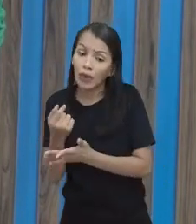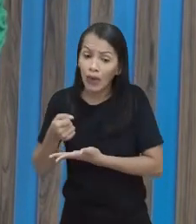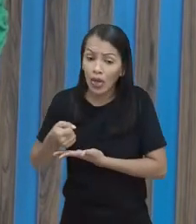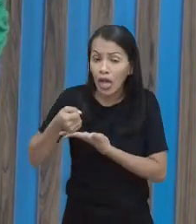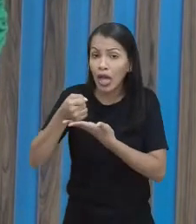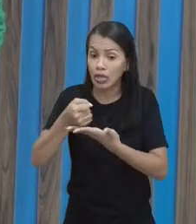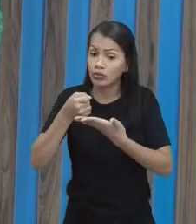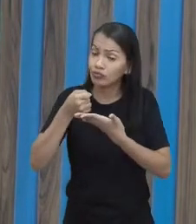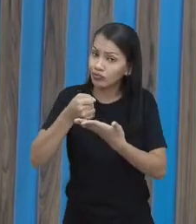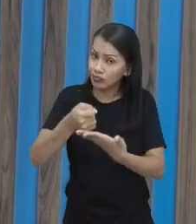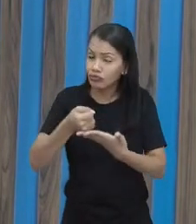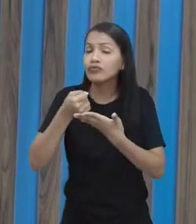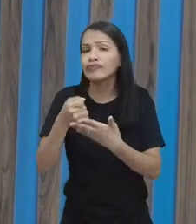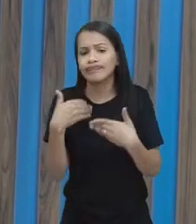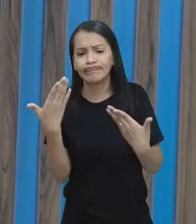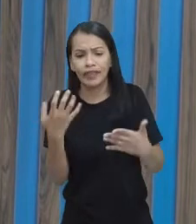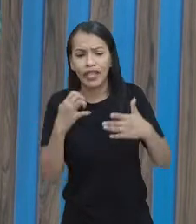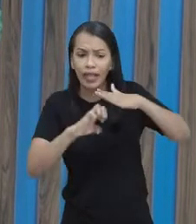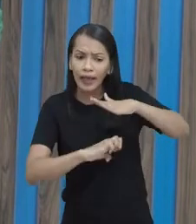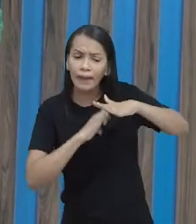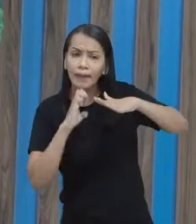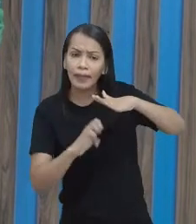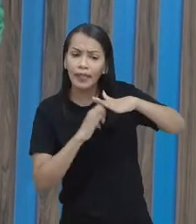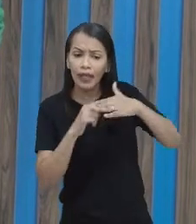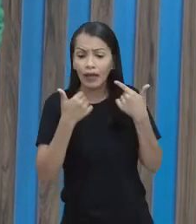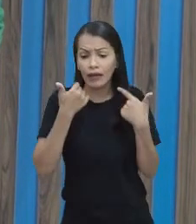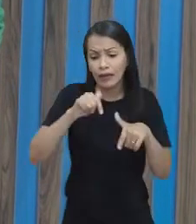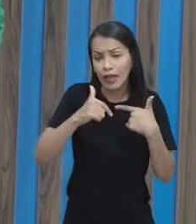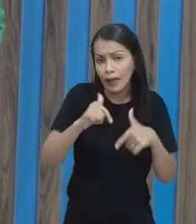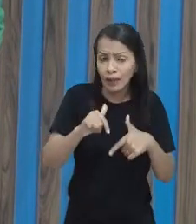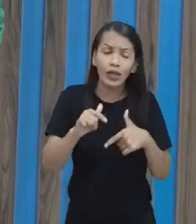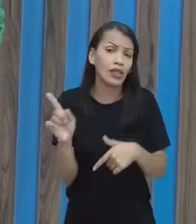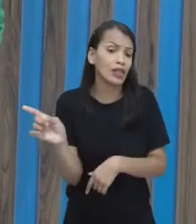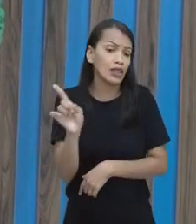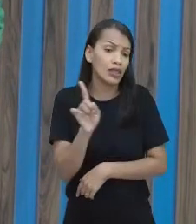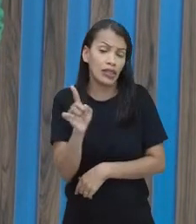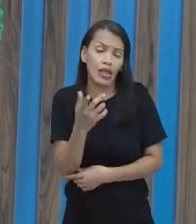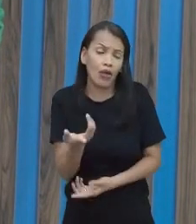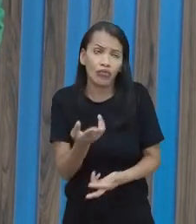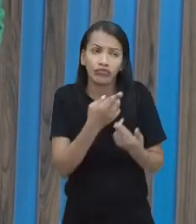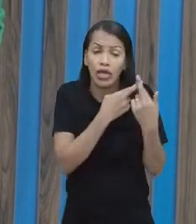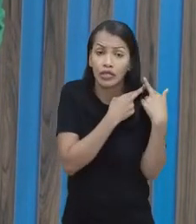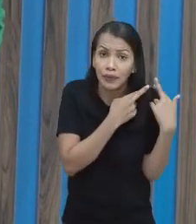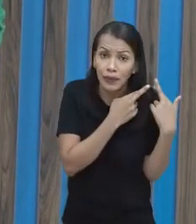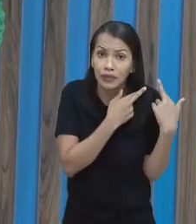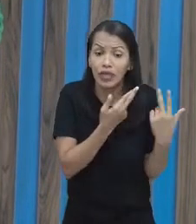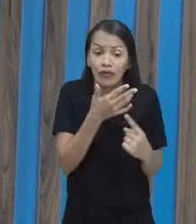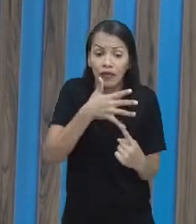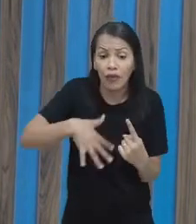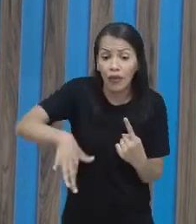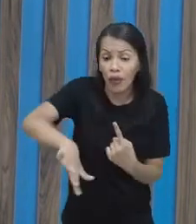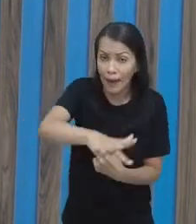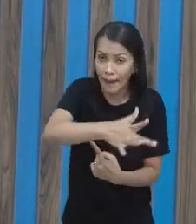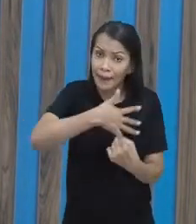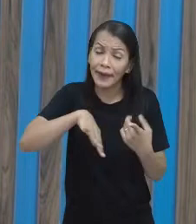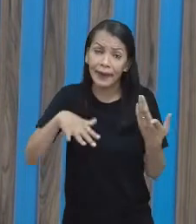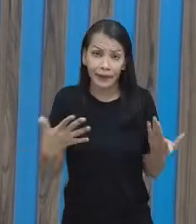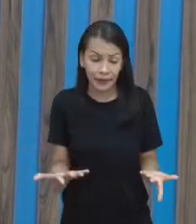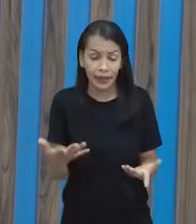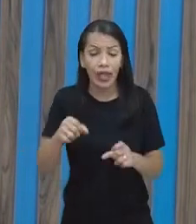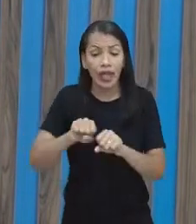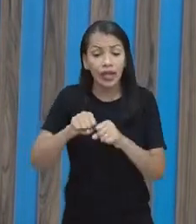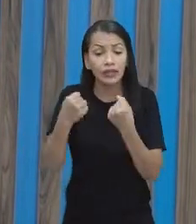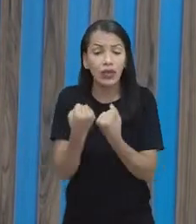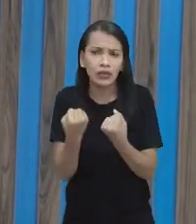ajudando, né, empresas que não trabalham de forma responsável com o ambiente, né? A